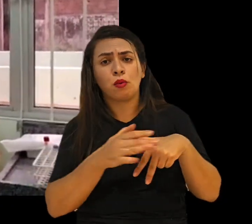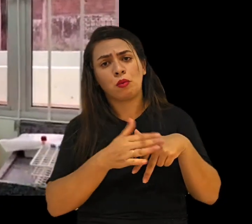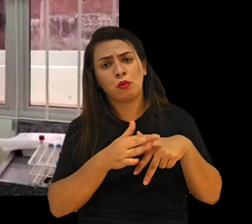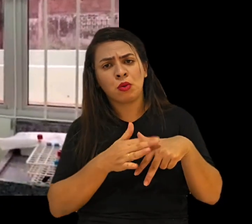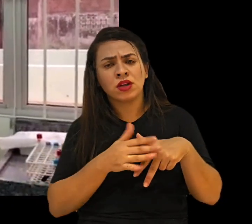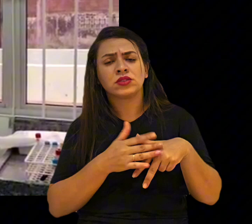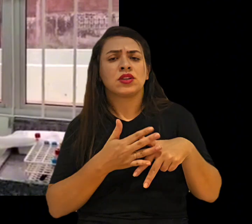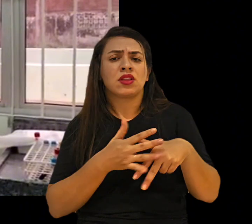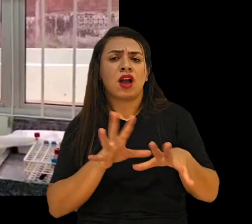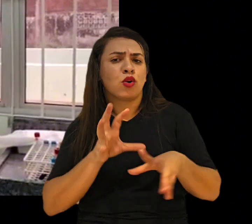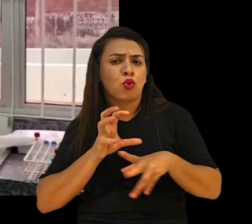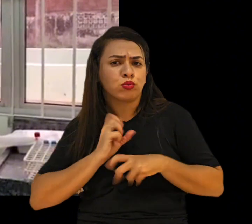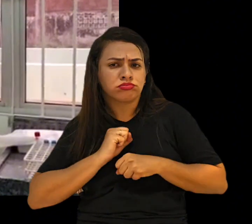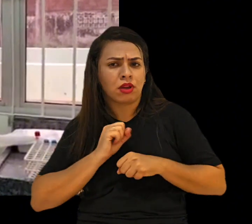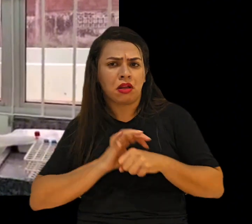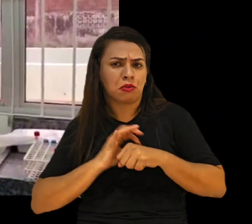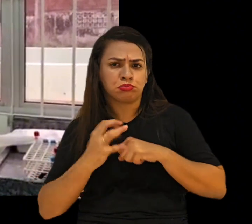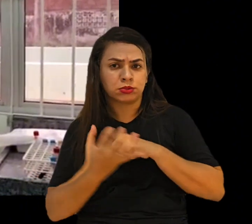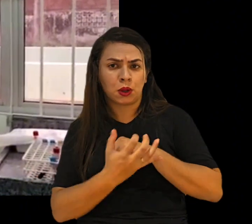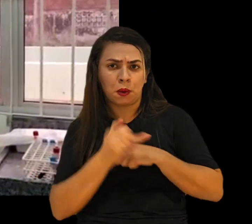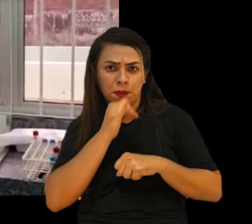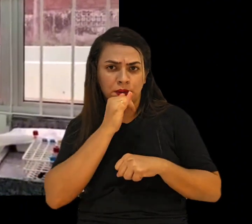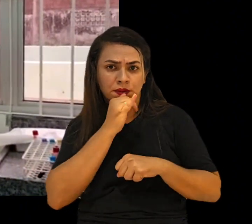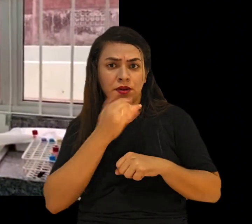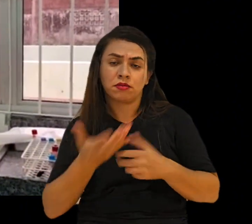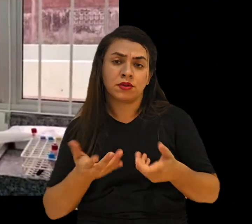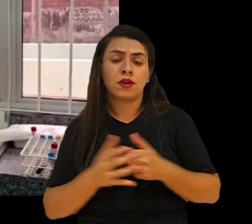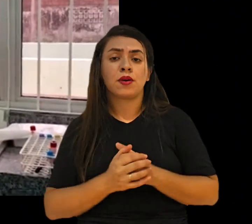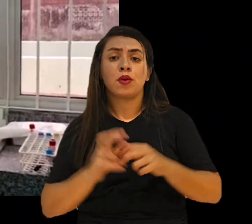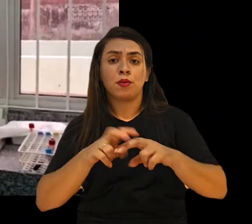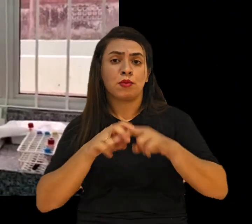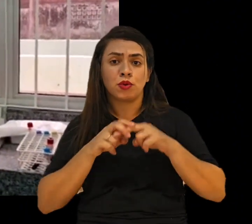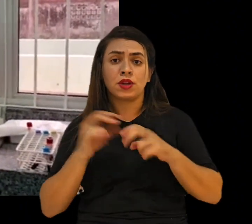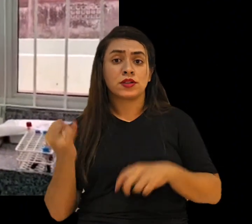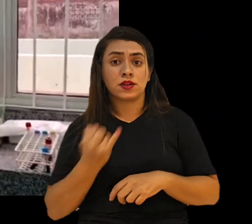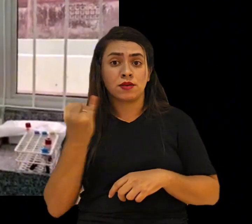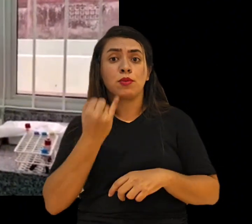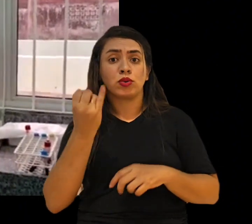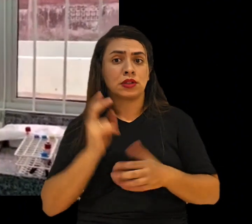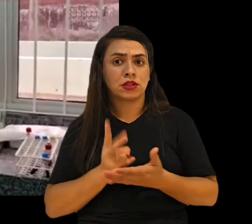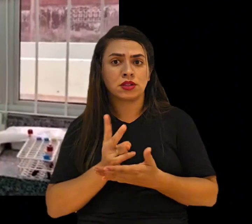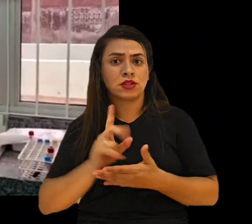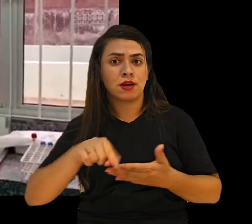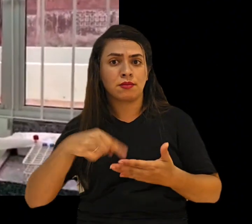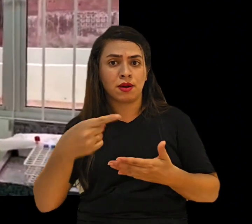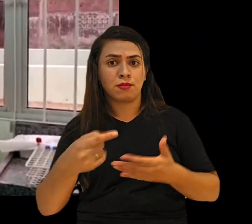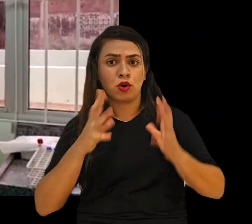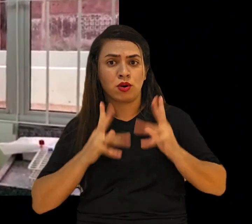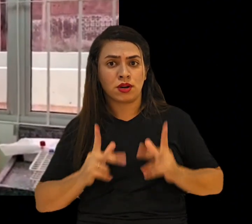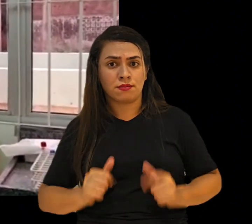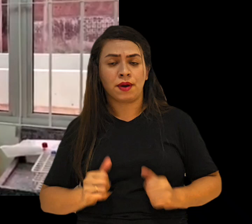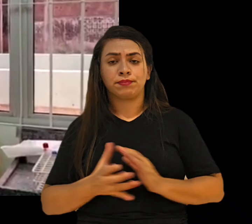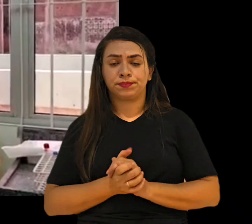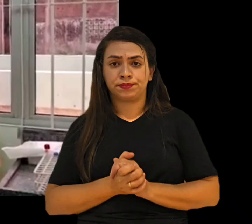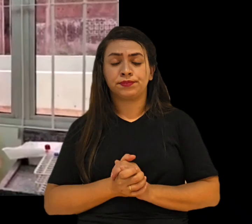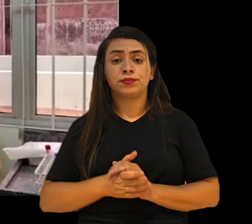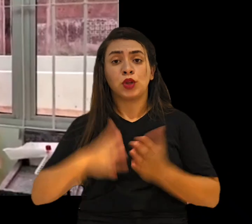algum local que tem o Covid, coronavírus, né? Então, é dessa forma que funciona, tá bom?